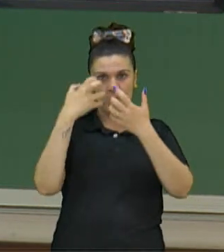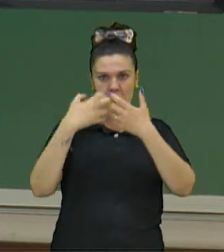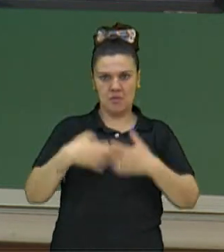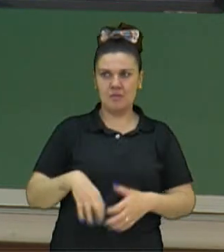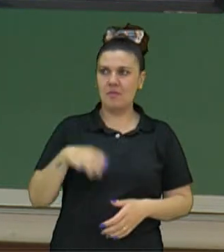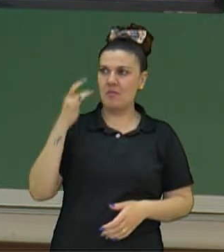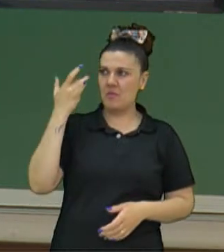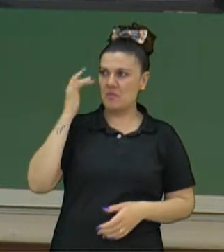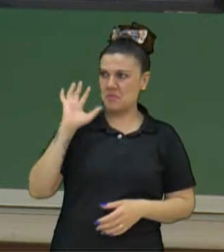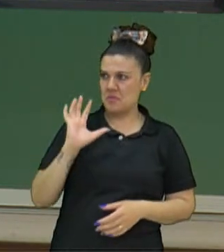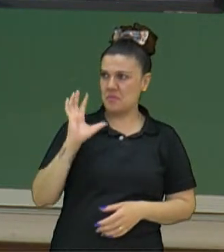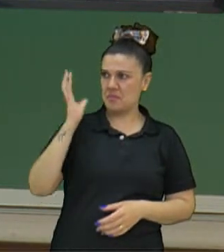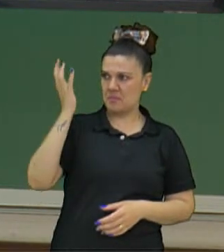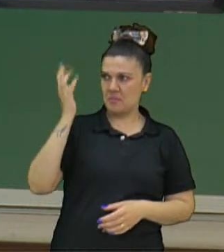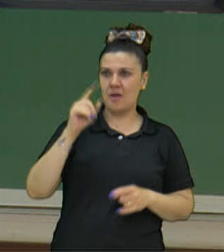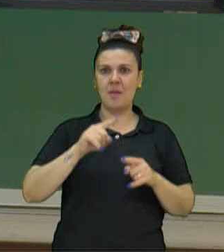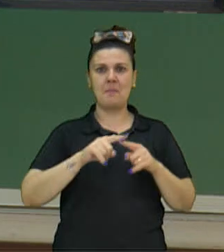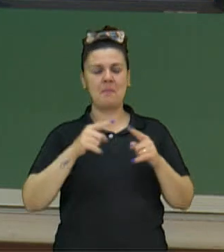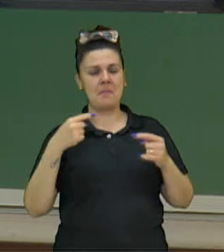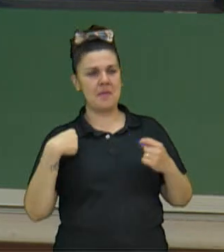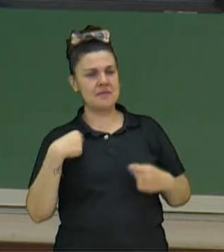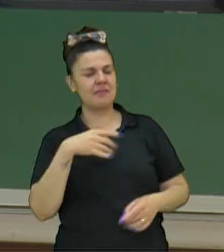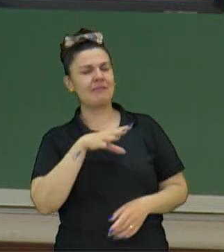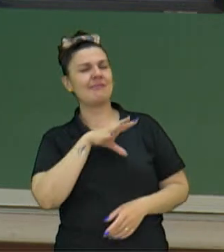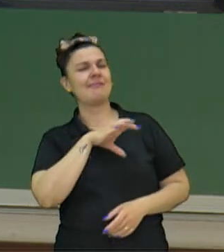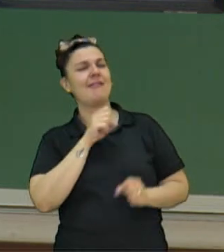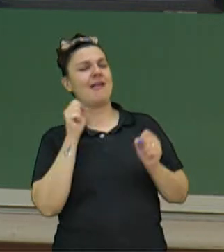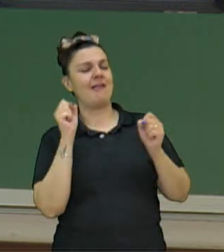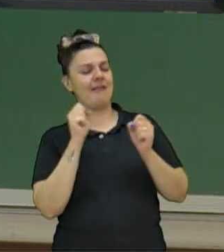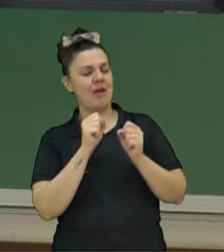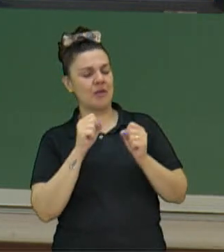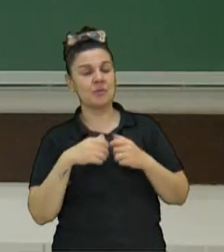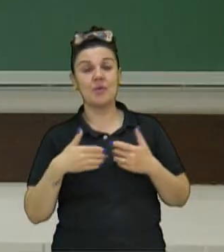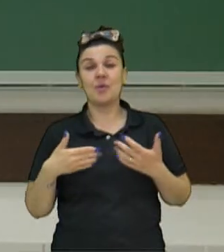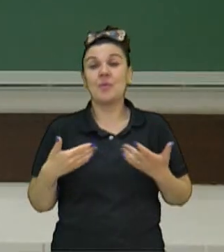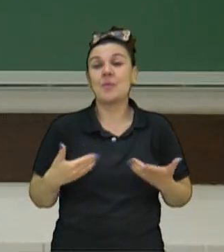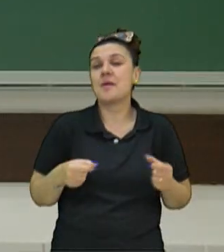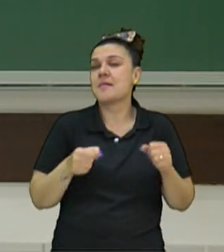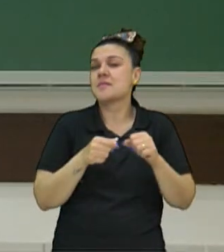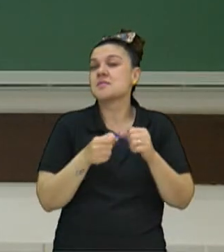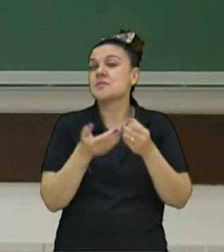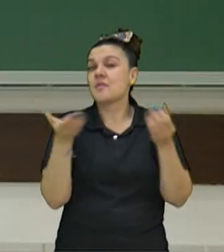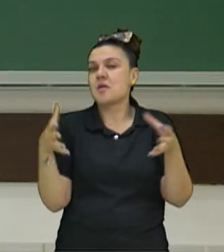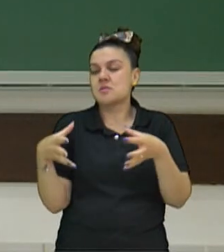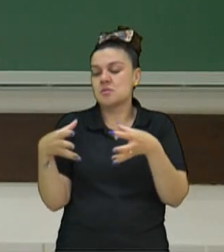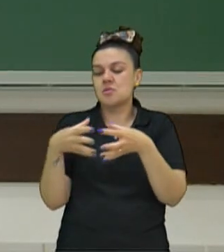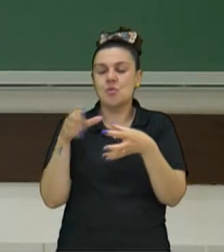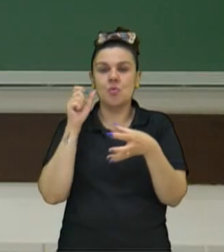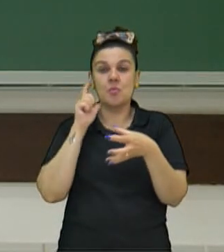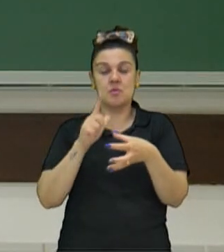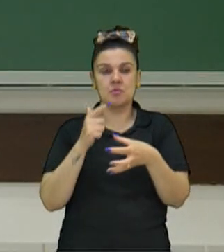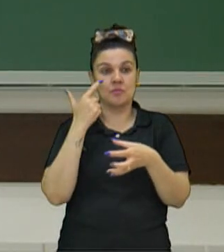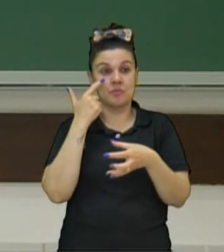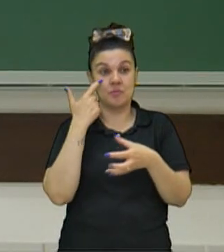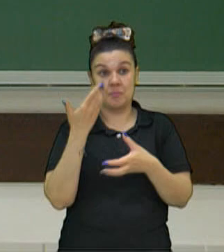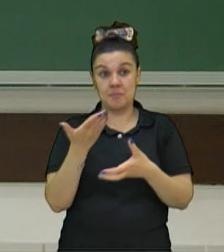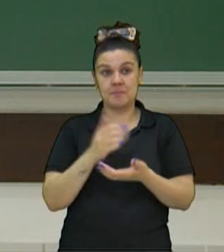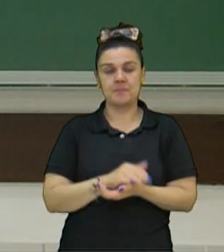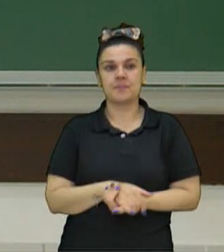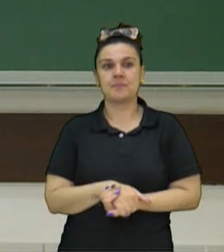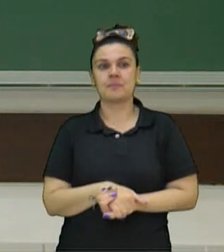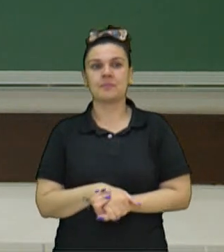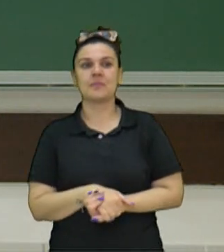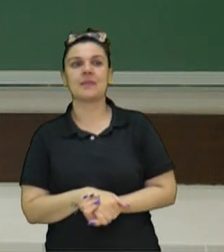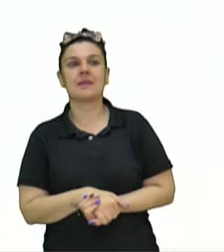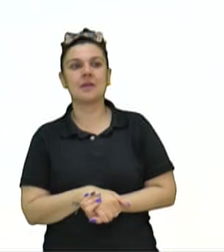sei o que aconteceu, mas eu amei. Por que será? O que, que eles fazem? O que, que esse grupo faz? Então vamos ver, let's go. Então